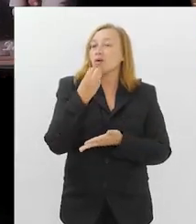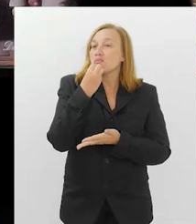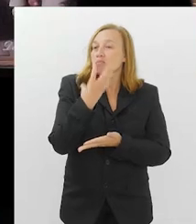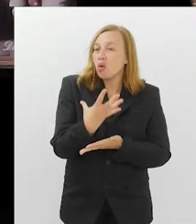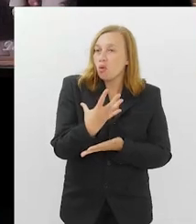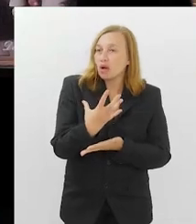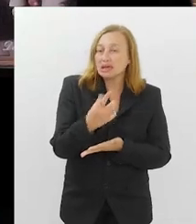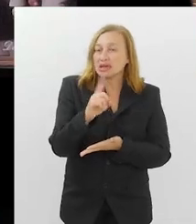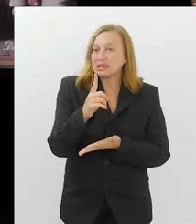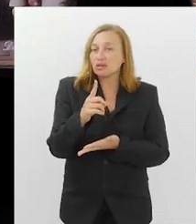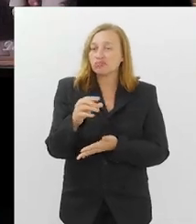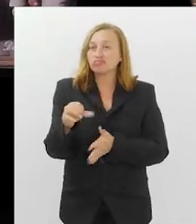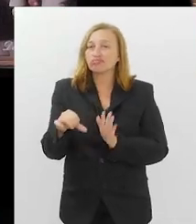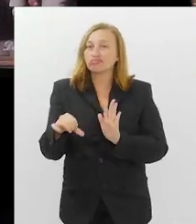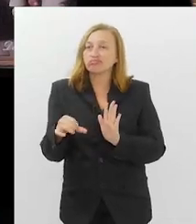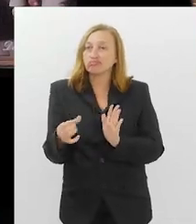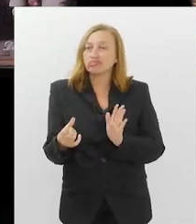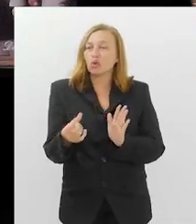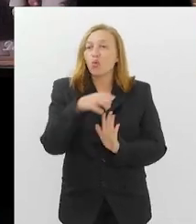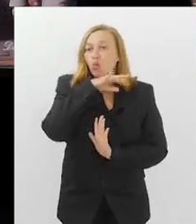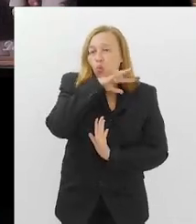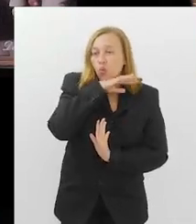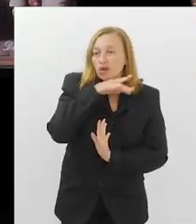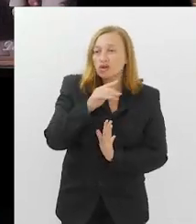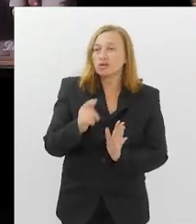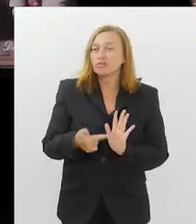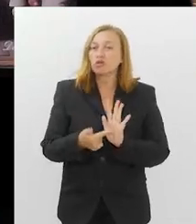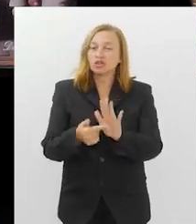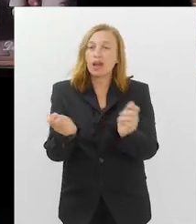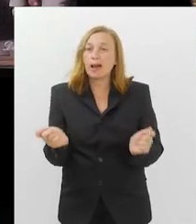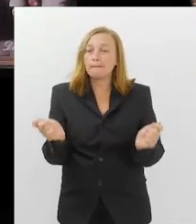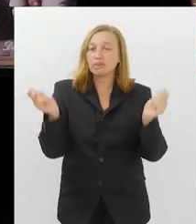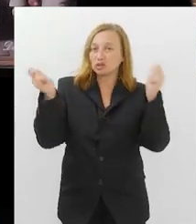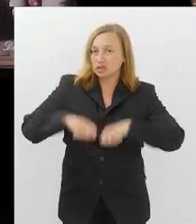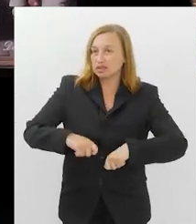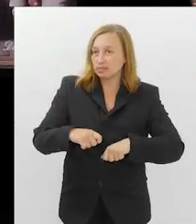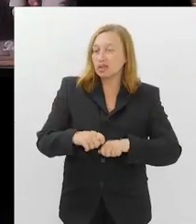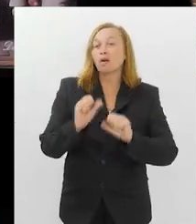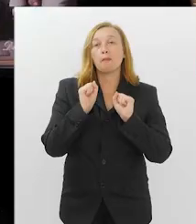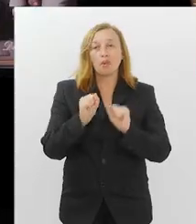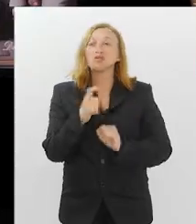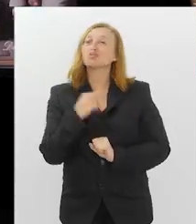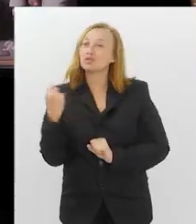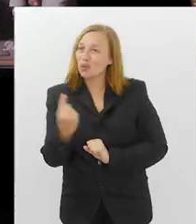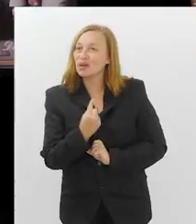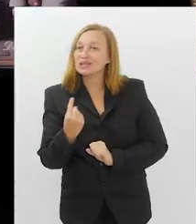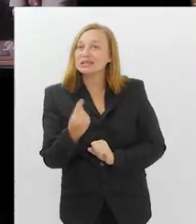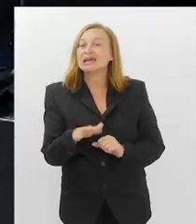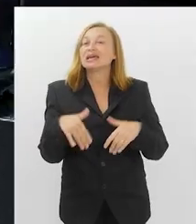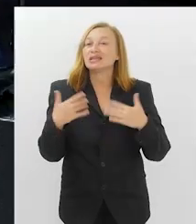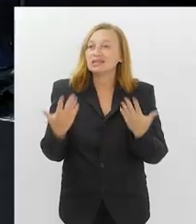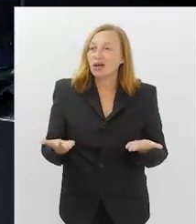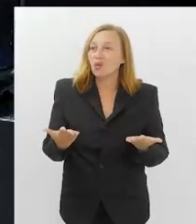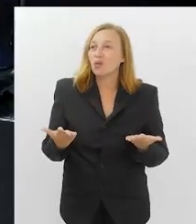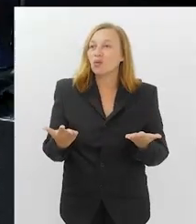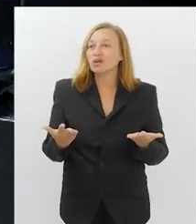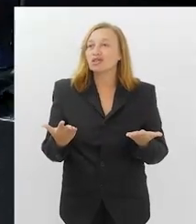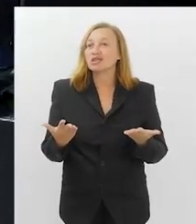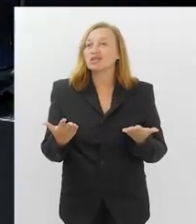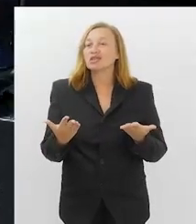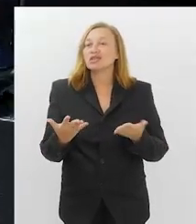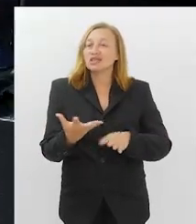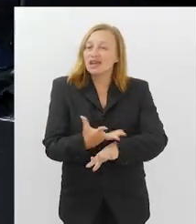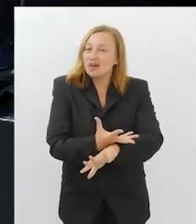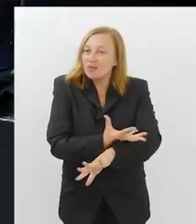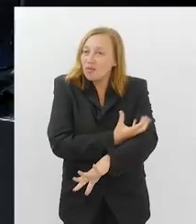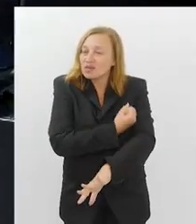redes sociais, enfim, de trazermos a possibilidade. Nós podemos. Então, é